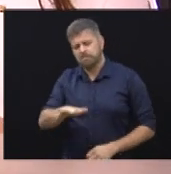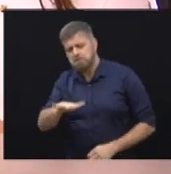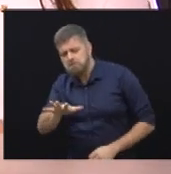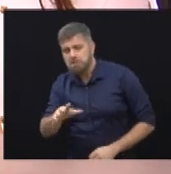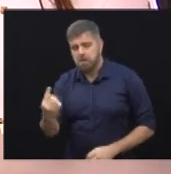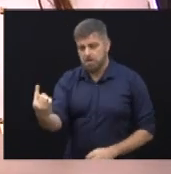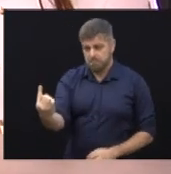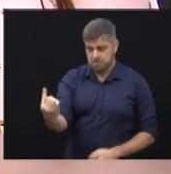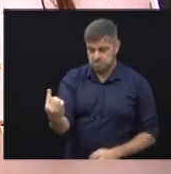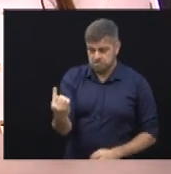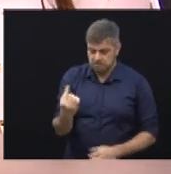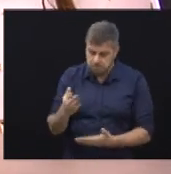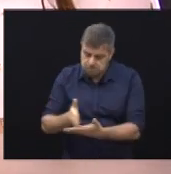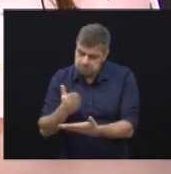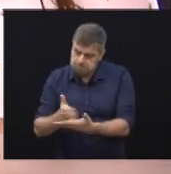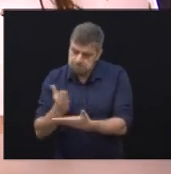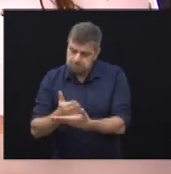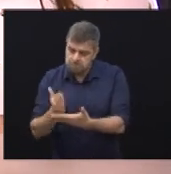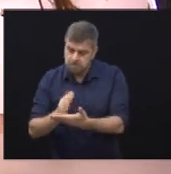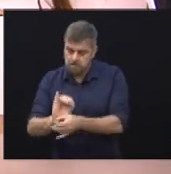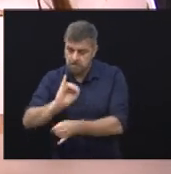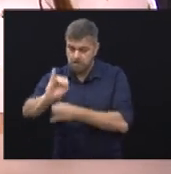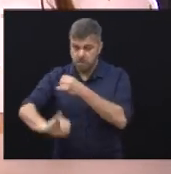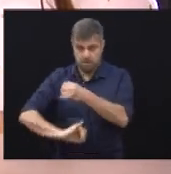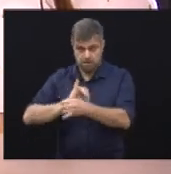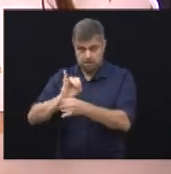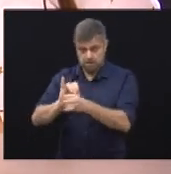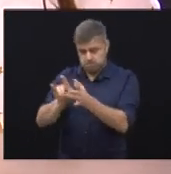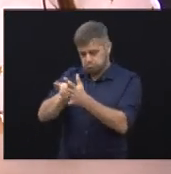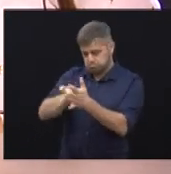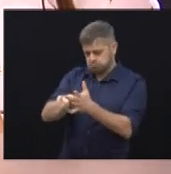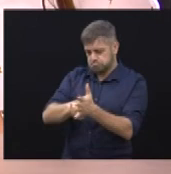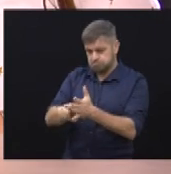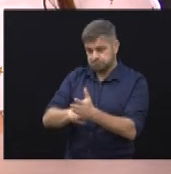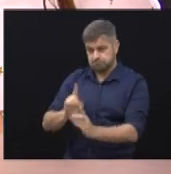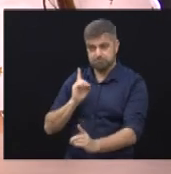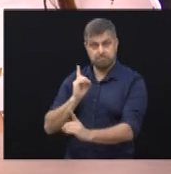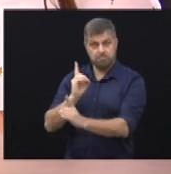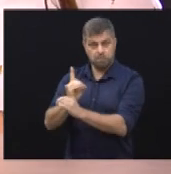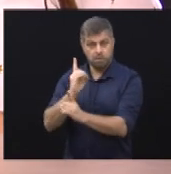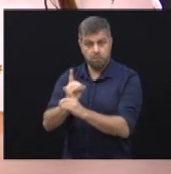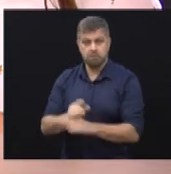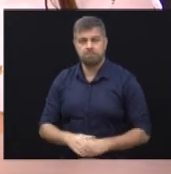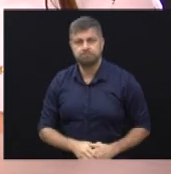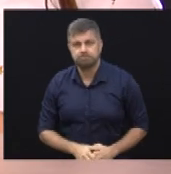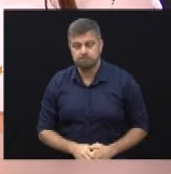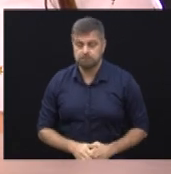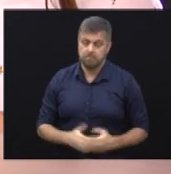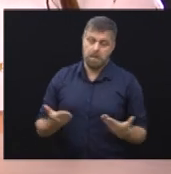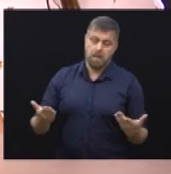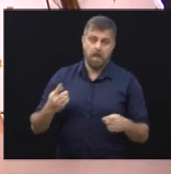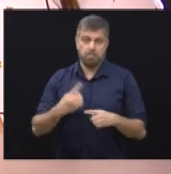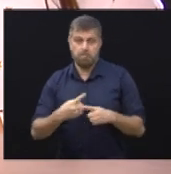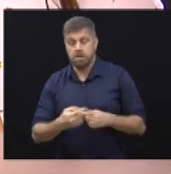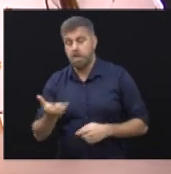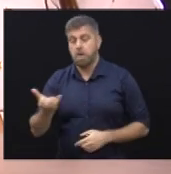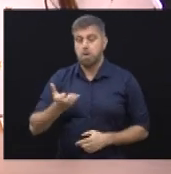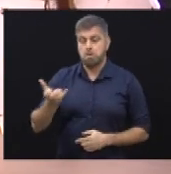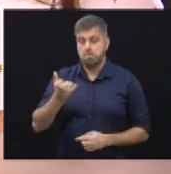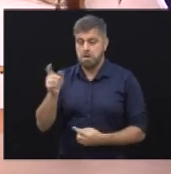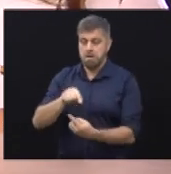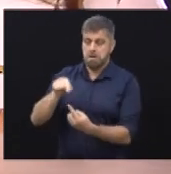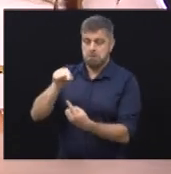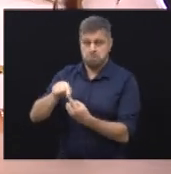às vezes o paciente vê em uma revista, internet ou meios de comunicação,